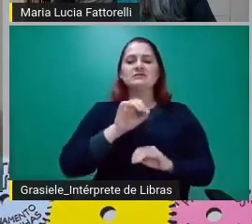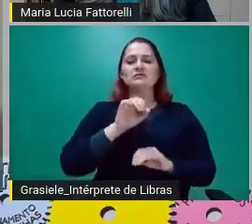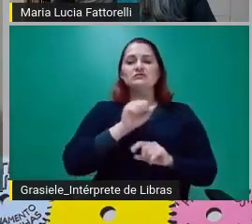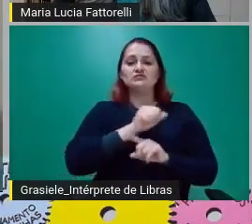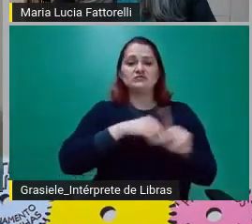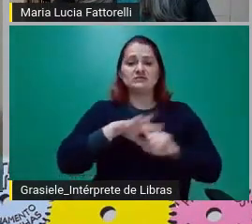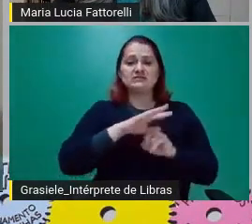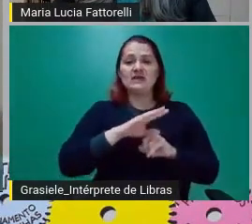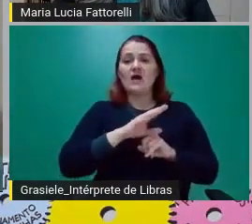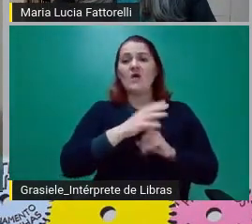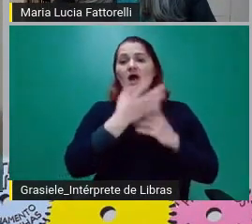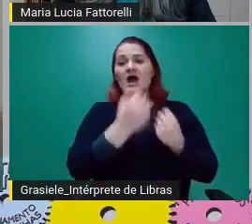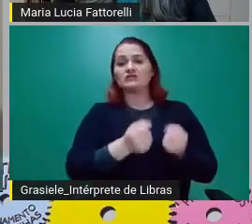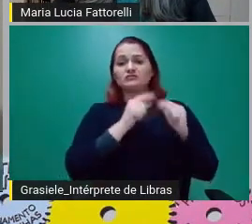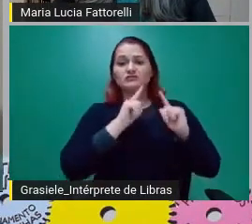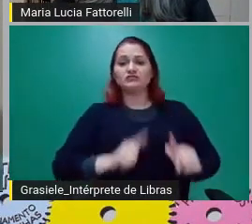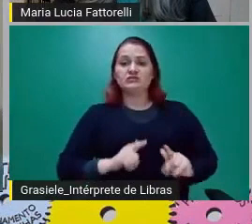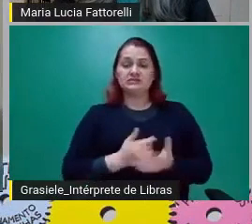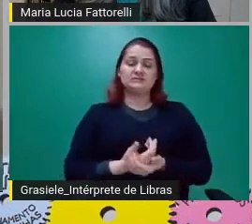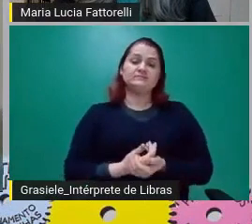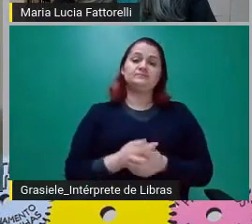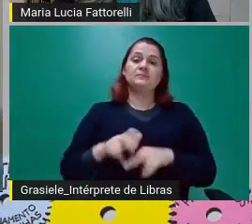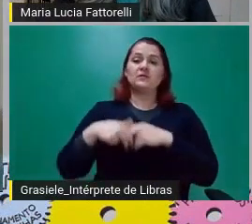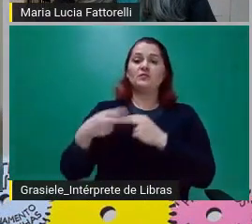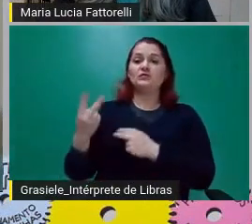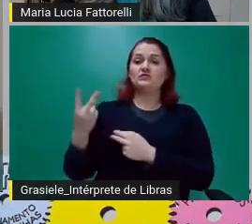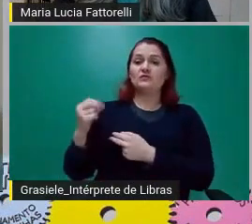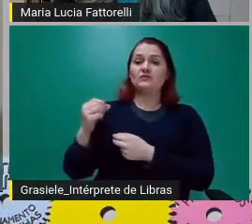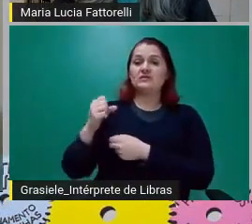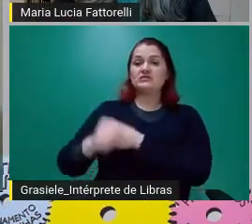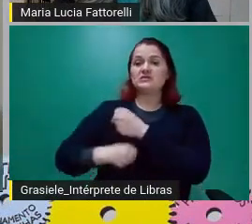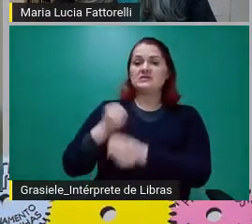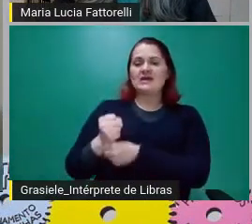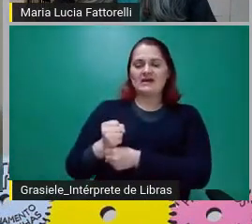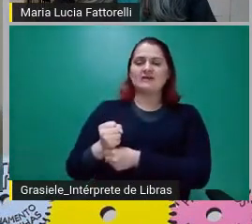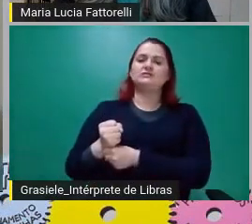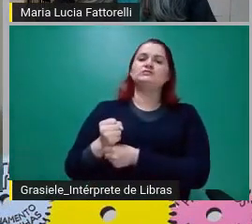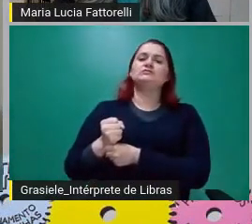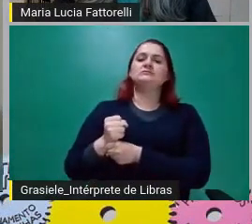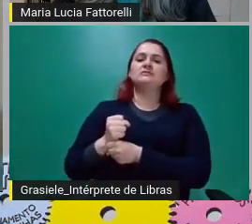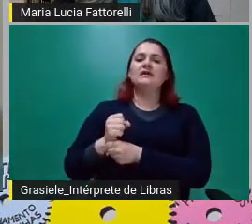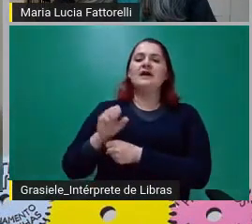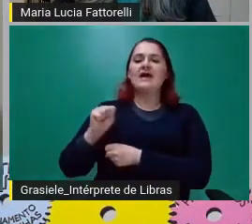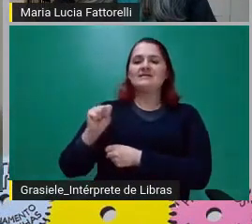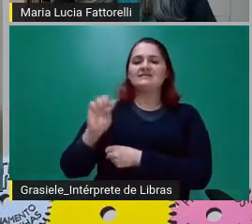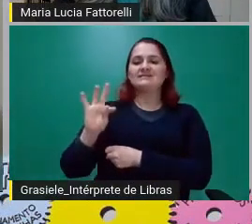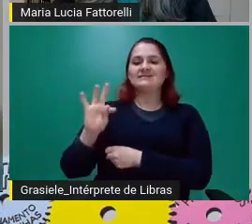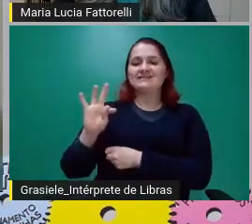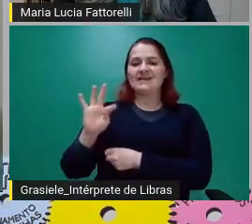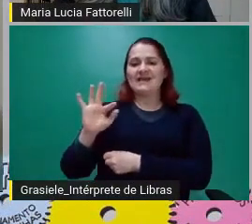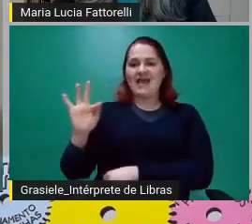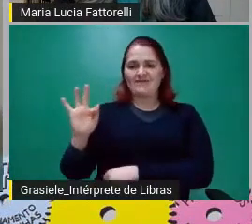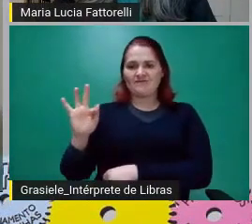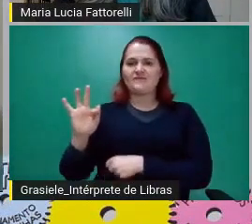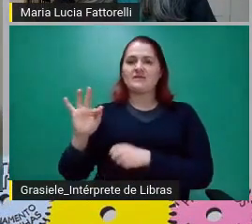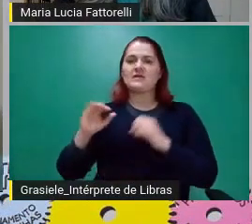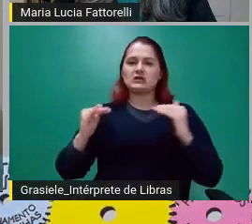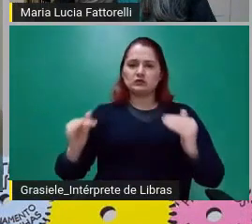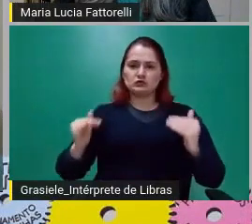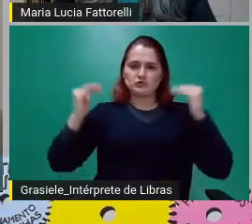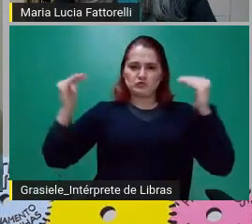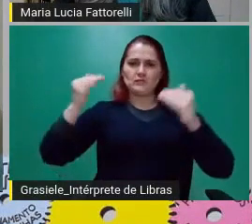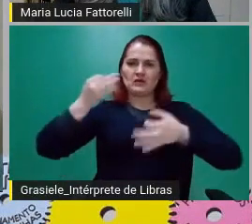Supremo engavetou a análise até legalizar, né? Porque, afinal, são políticas